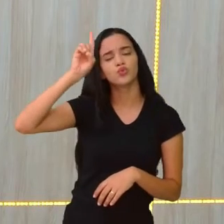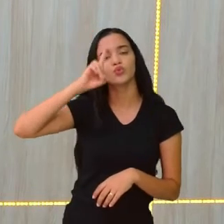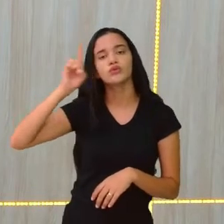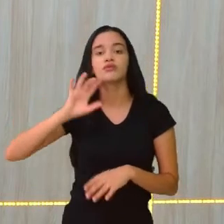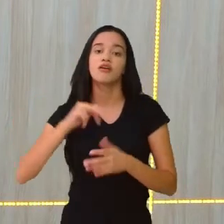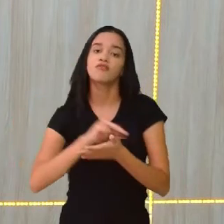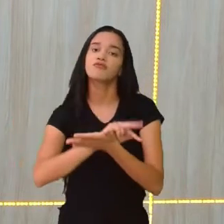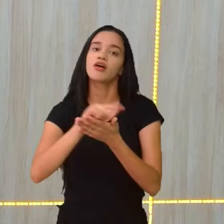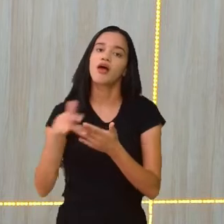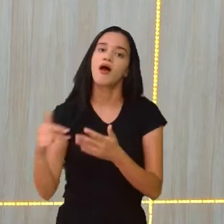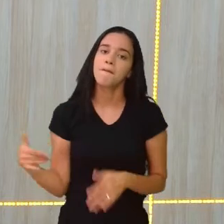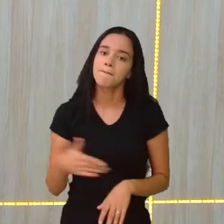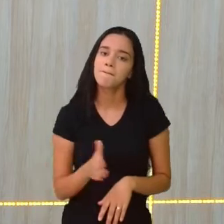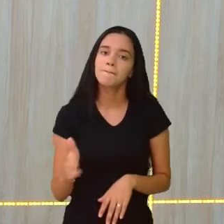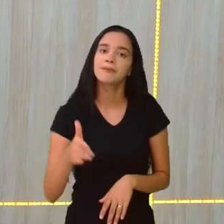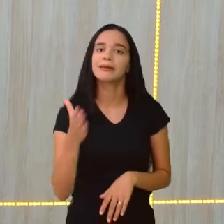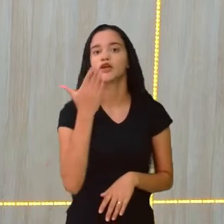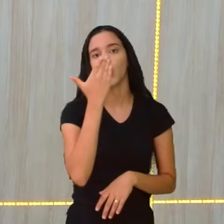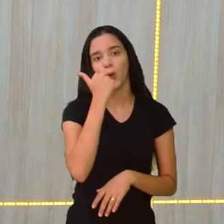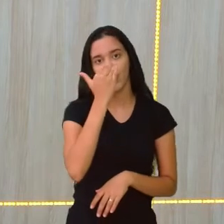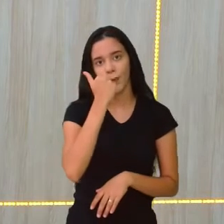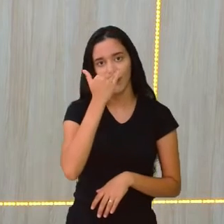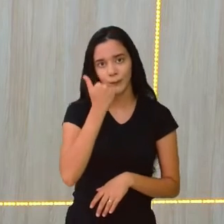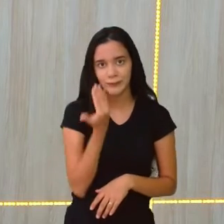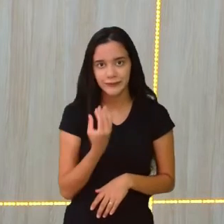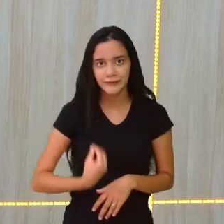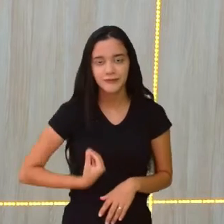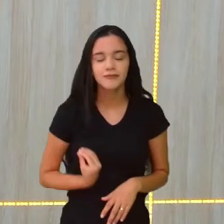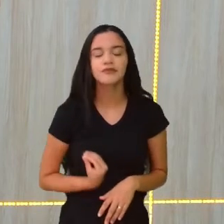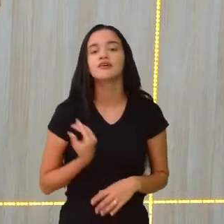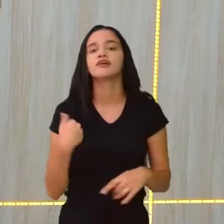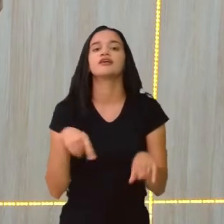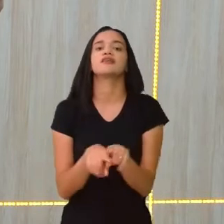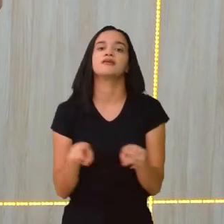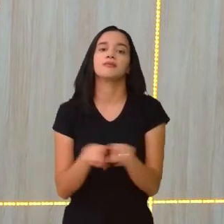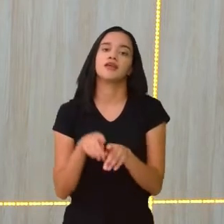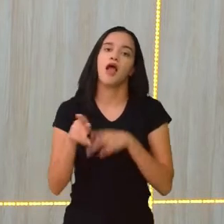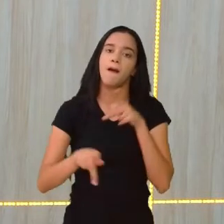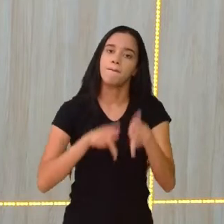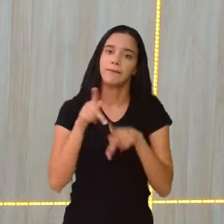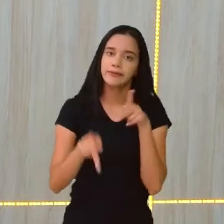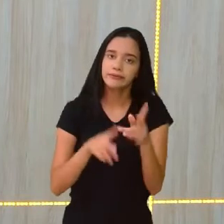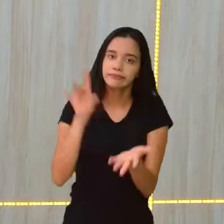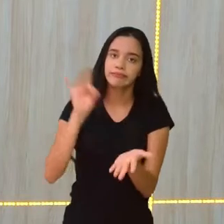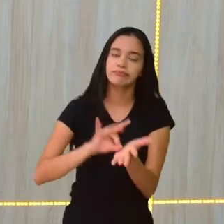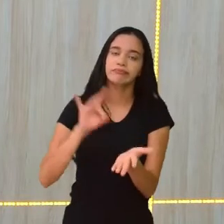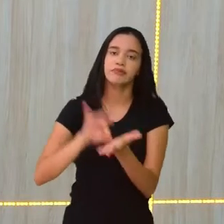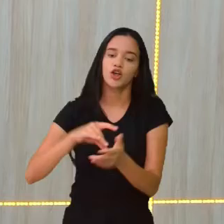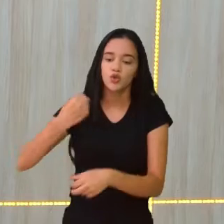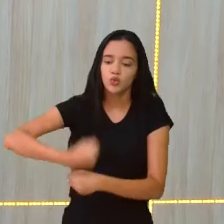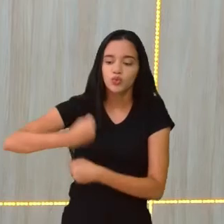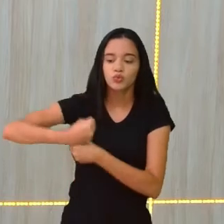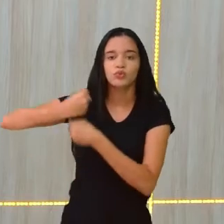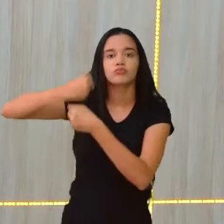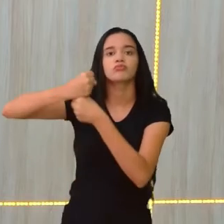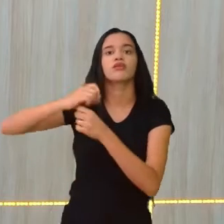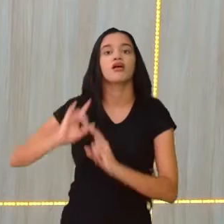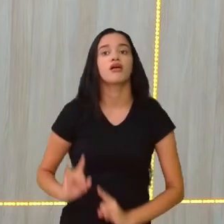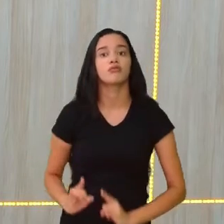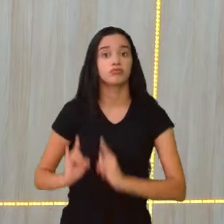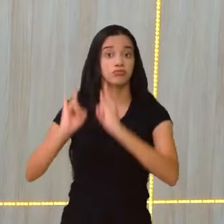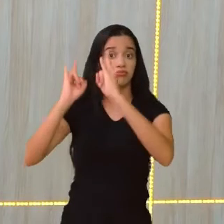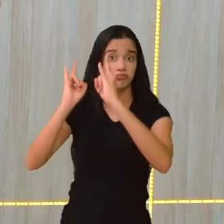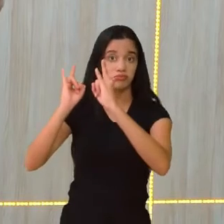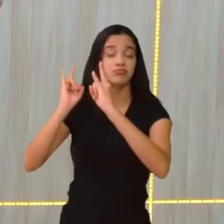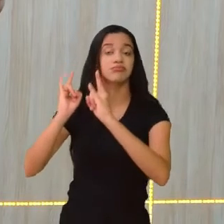peixes aí para a sua sobrevivência. As populações que moram realmente constroem perto em regiões que não